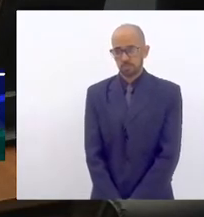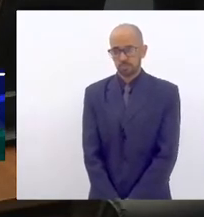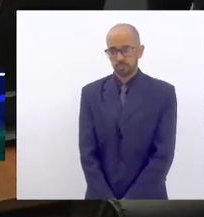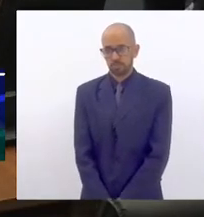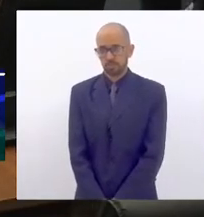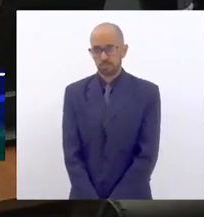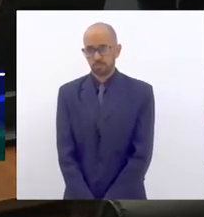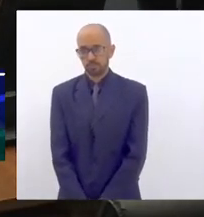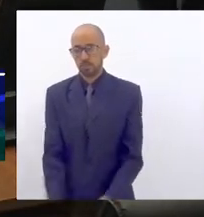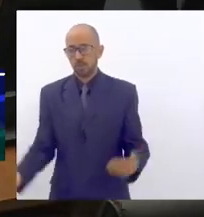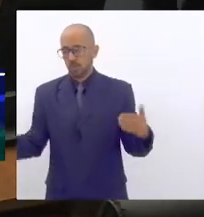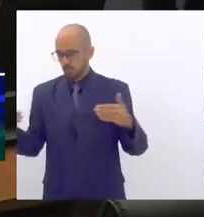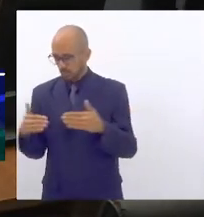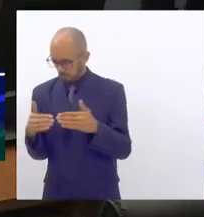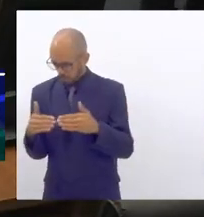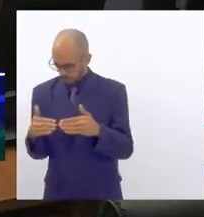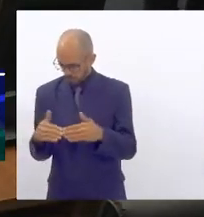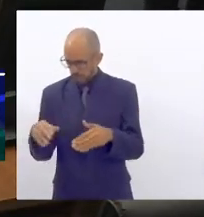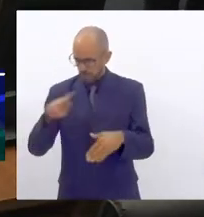Favorável.